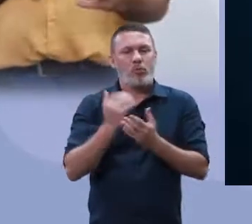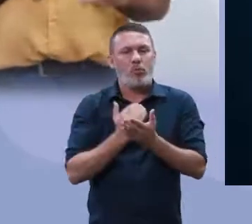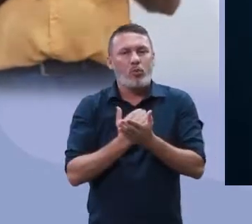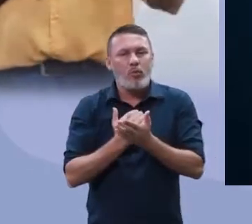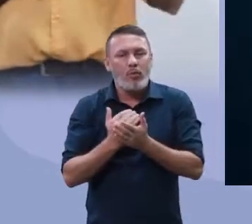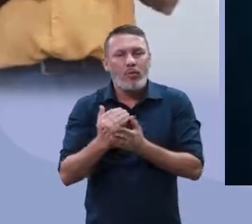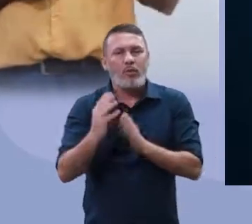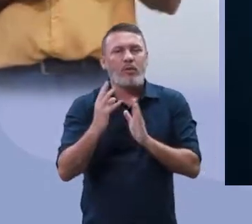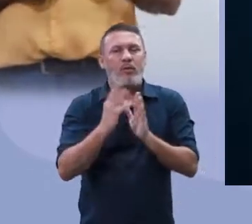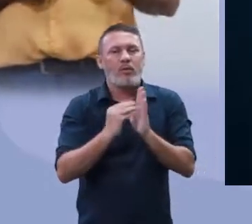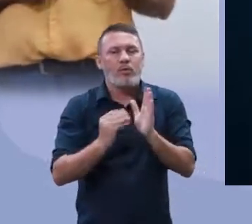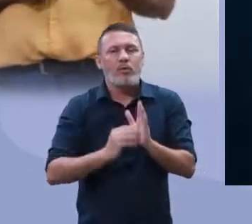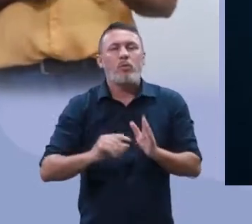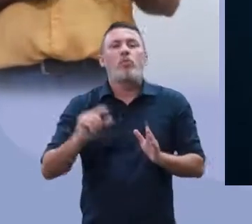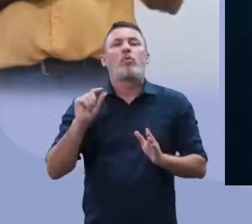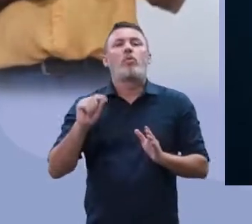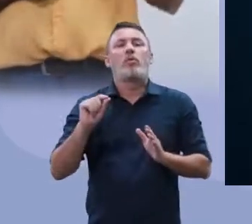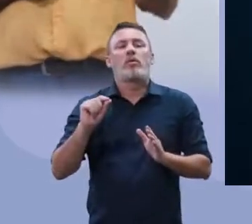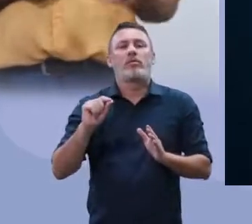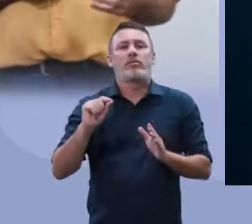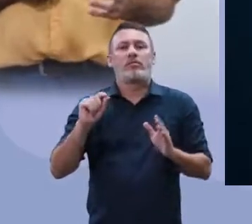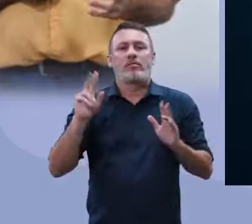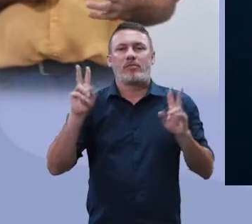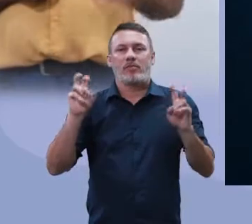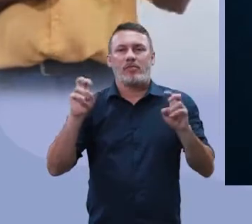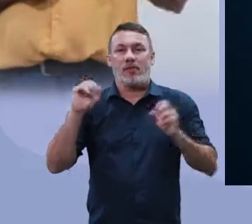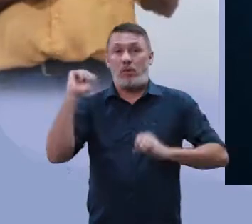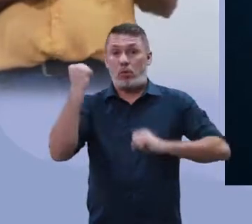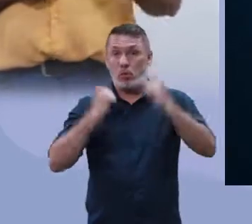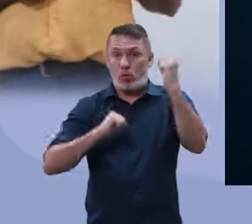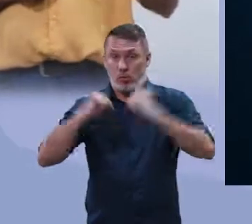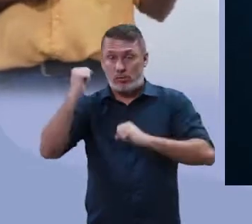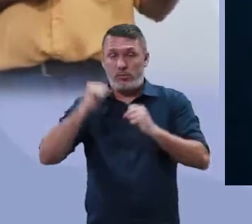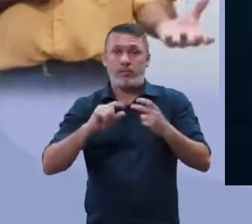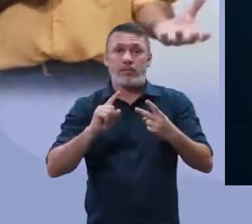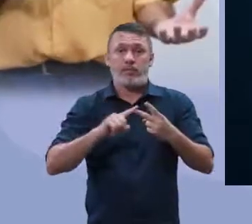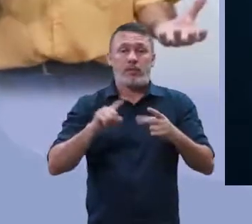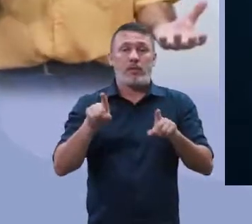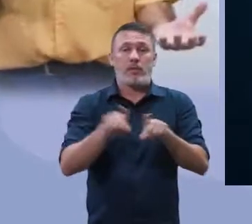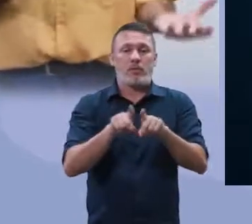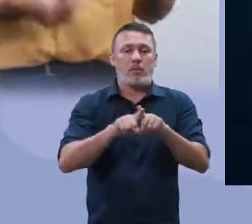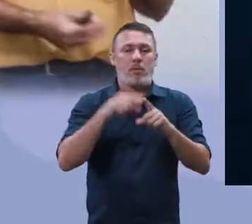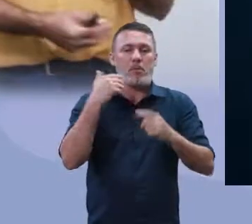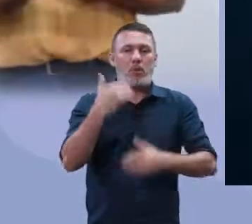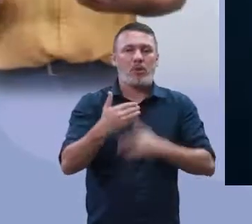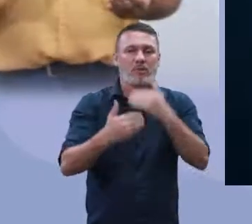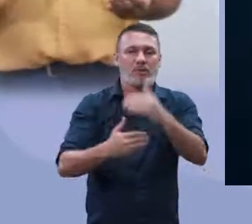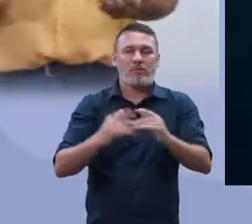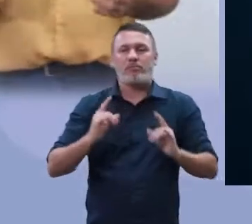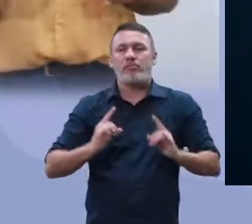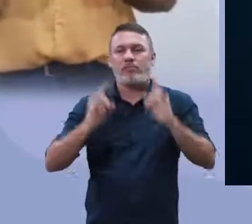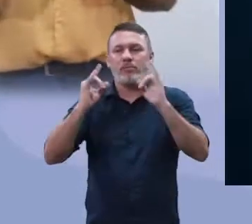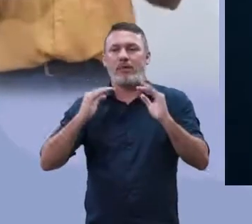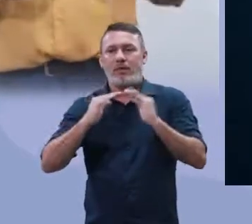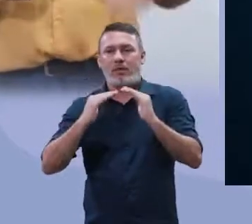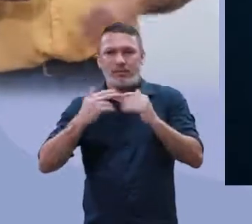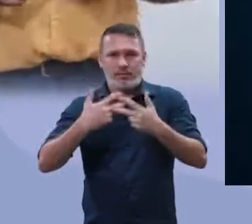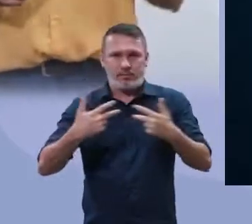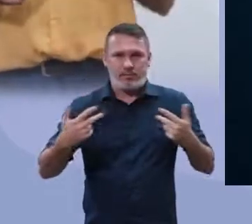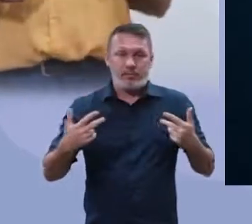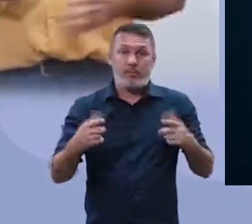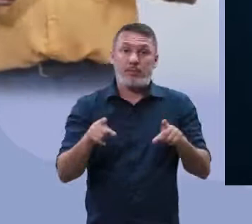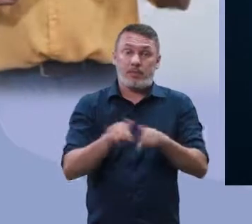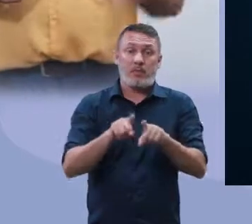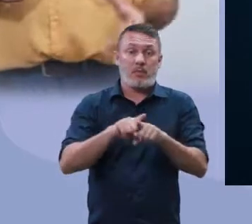nossos conteúdos trabalhando a questão da industrialização e também do processo de urbanização. E automaticamente, todas